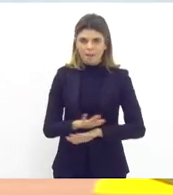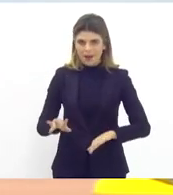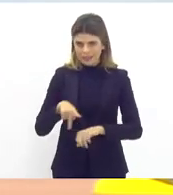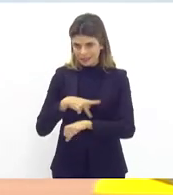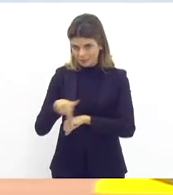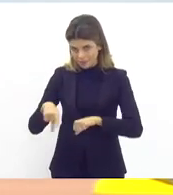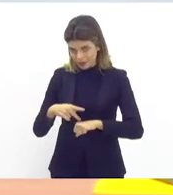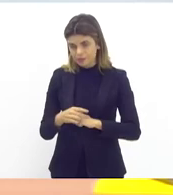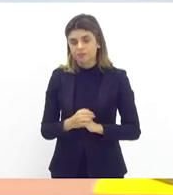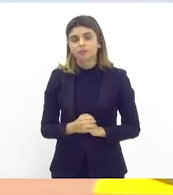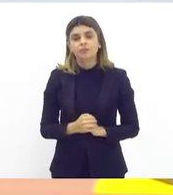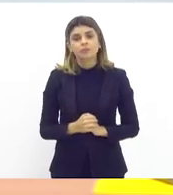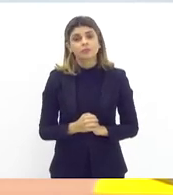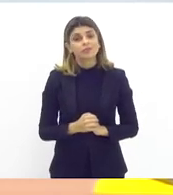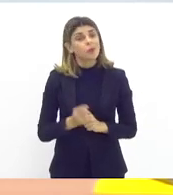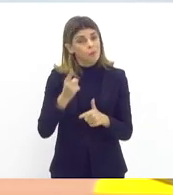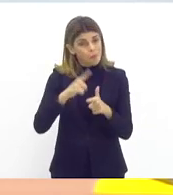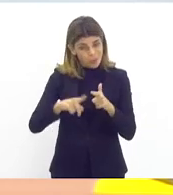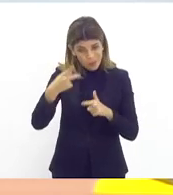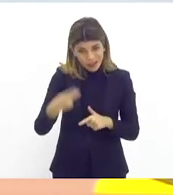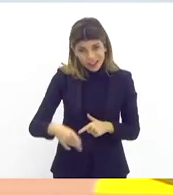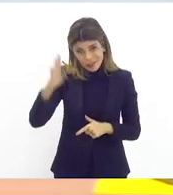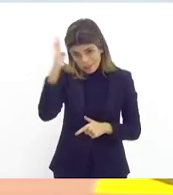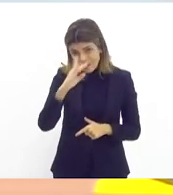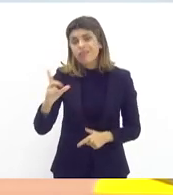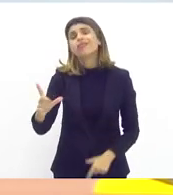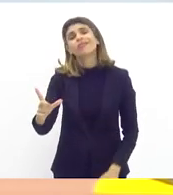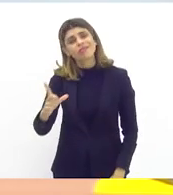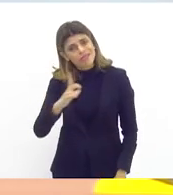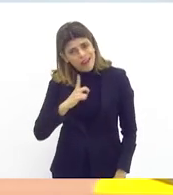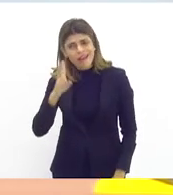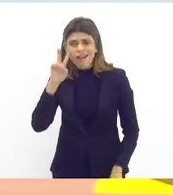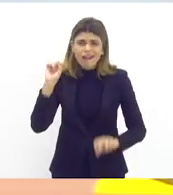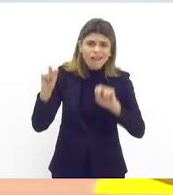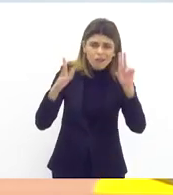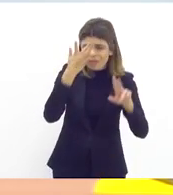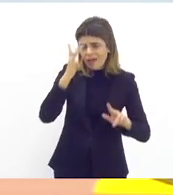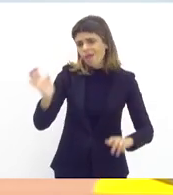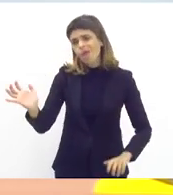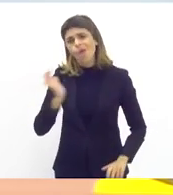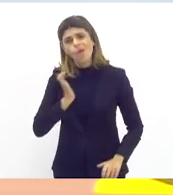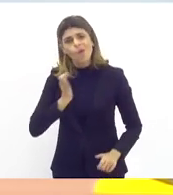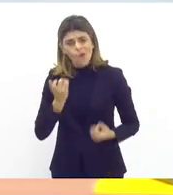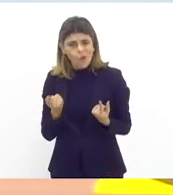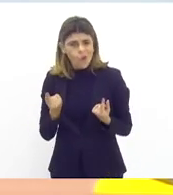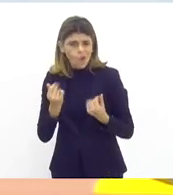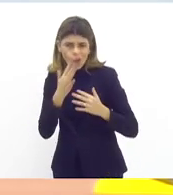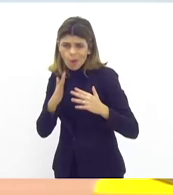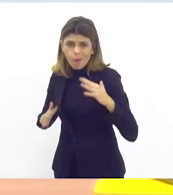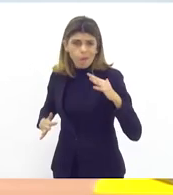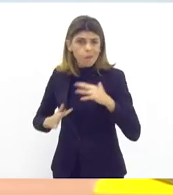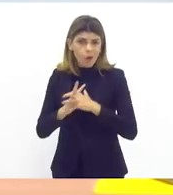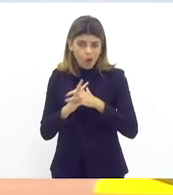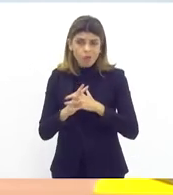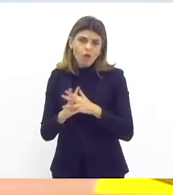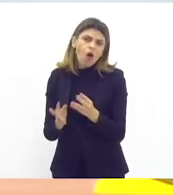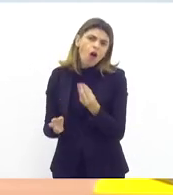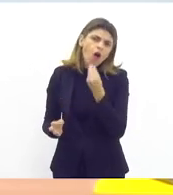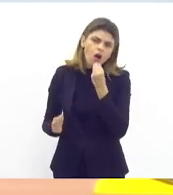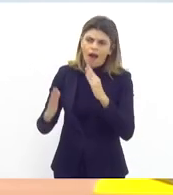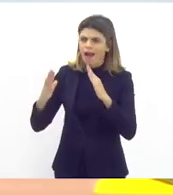Então, o problema é que no Brasil a gente tem furos na tributação da renda, de pessoas de altíssima renda, e no patrimônio. Óbvio que